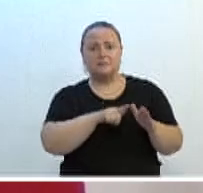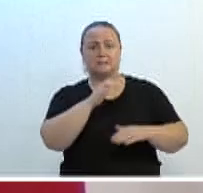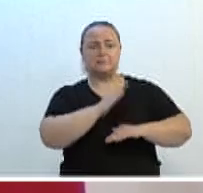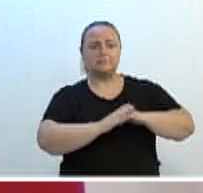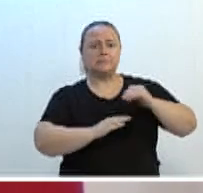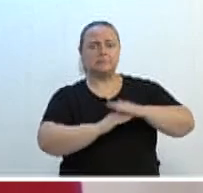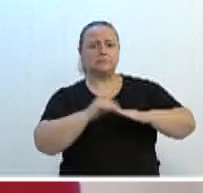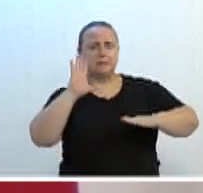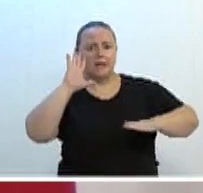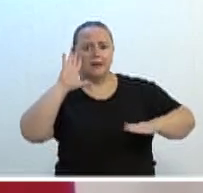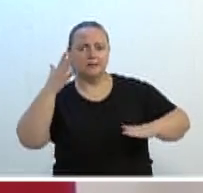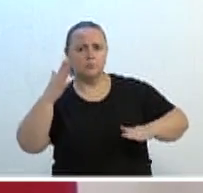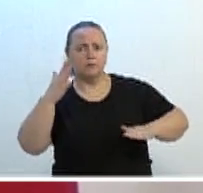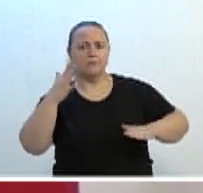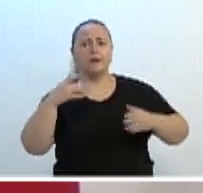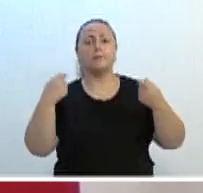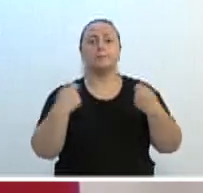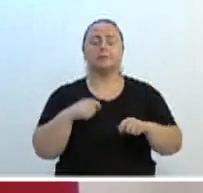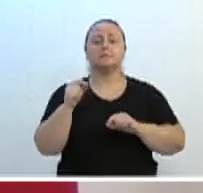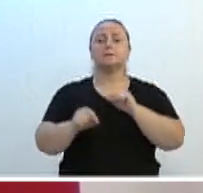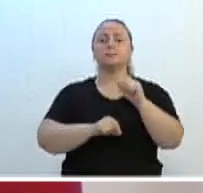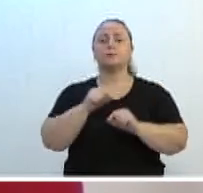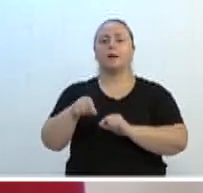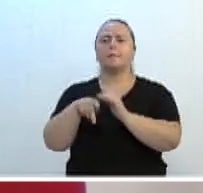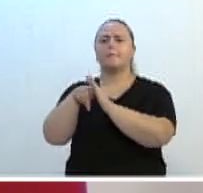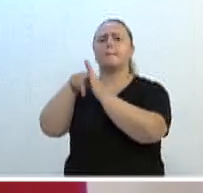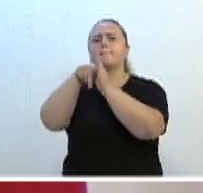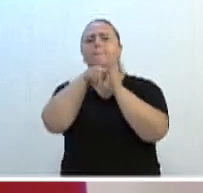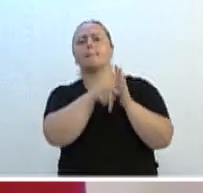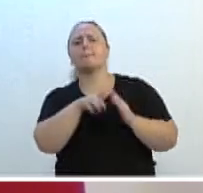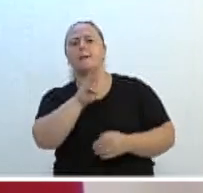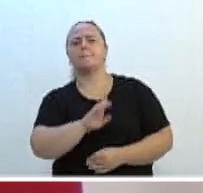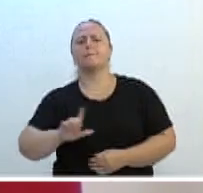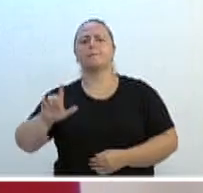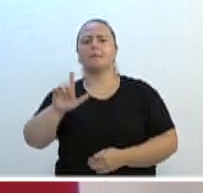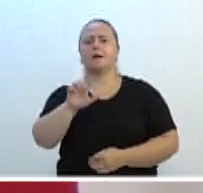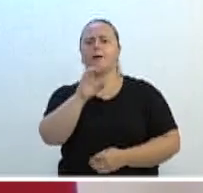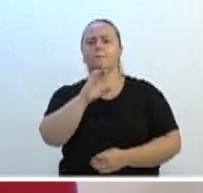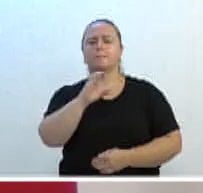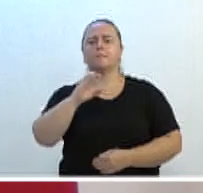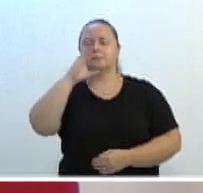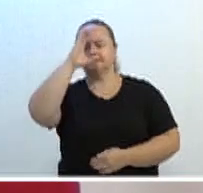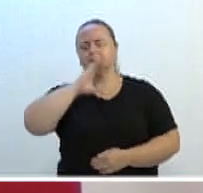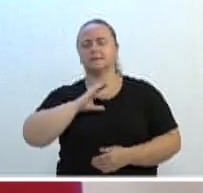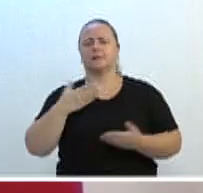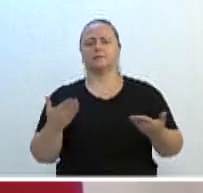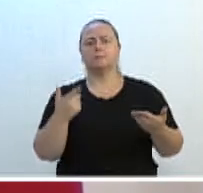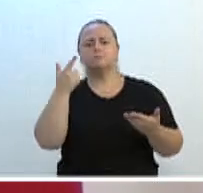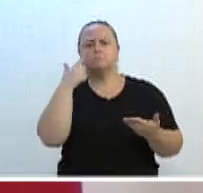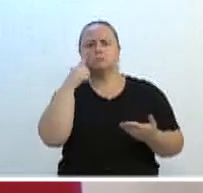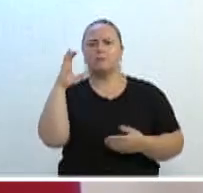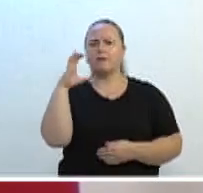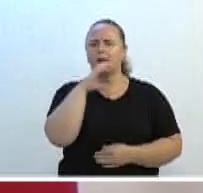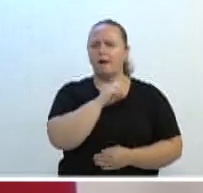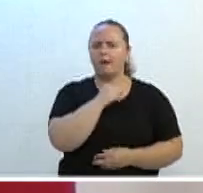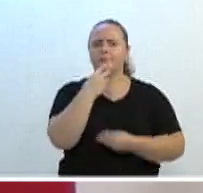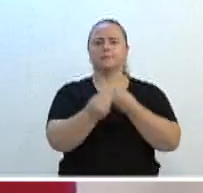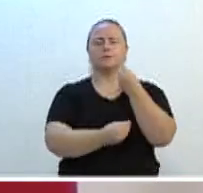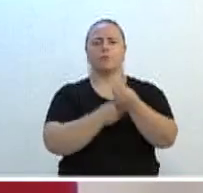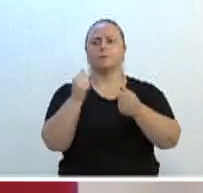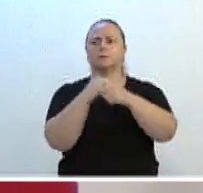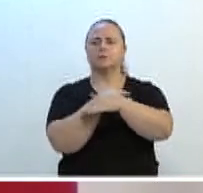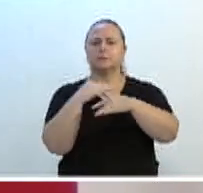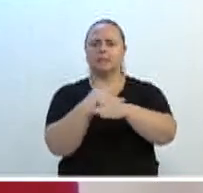a cidade como um todo, para poder viabilizar agilidade no transporte coletivo e no trânsito do nosso